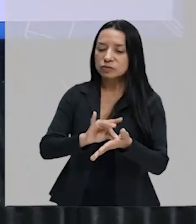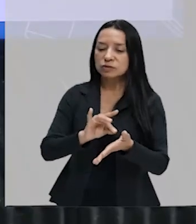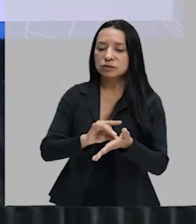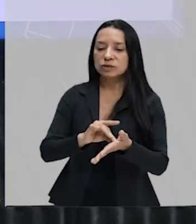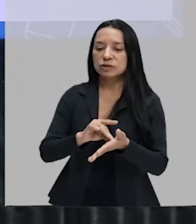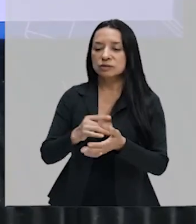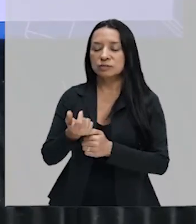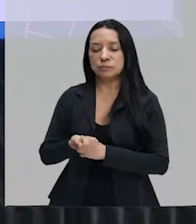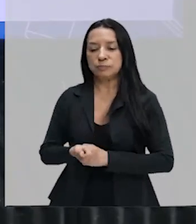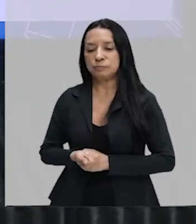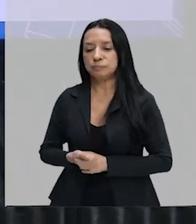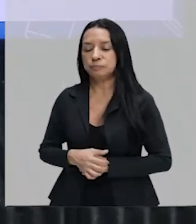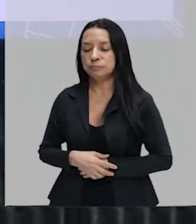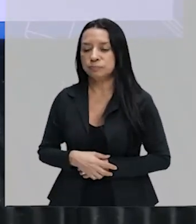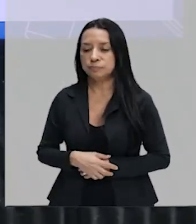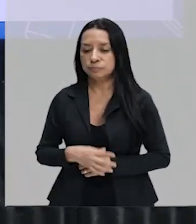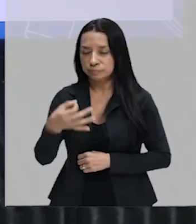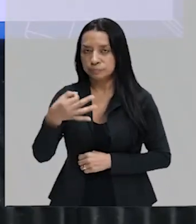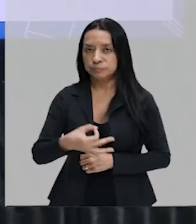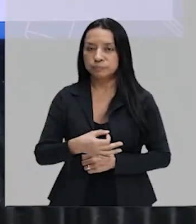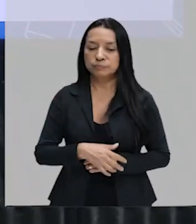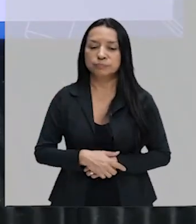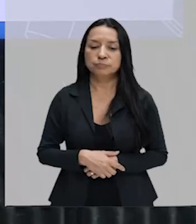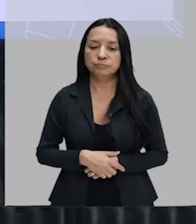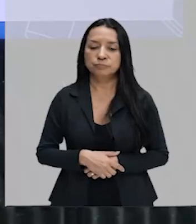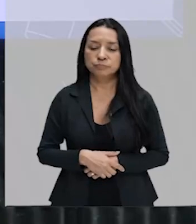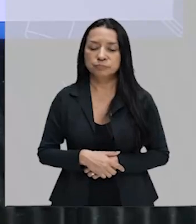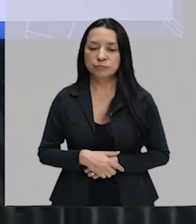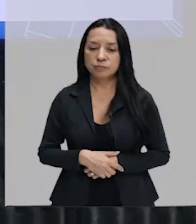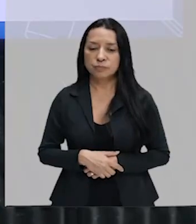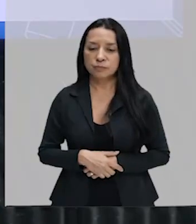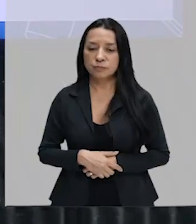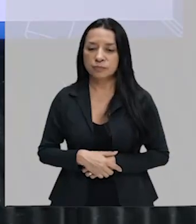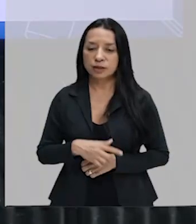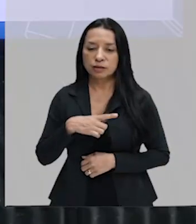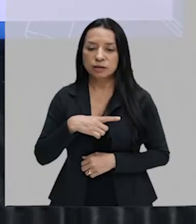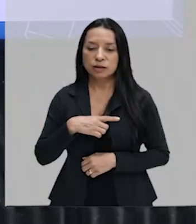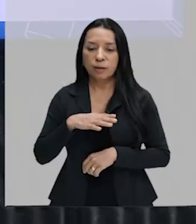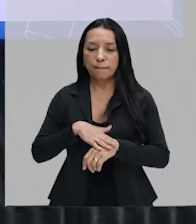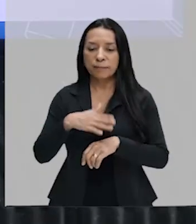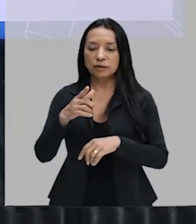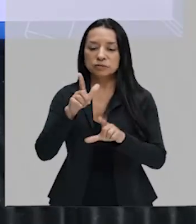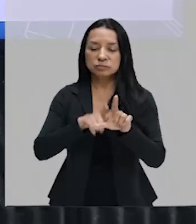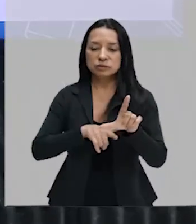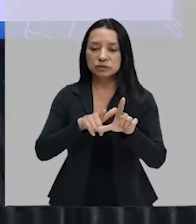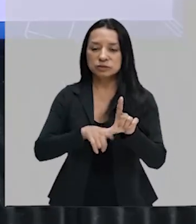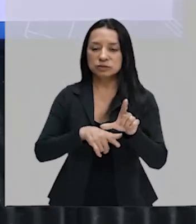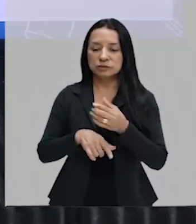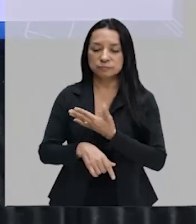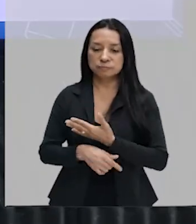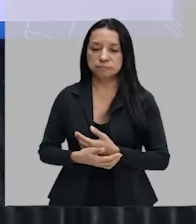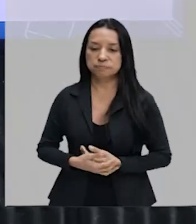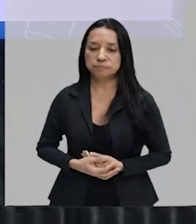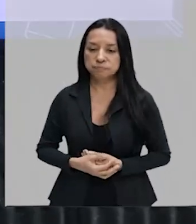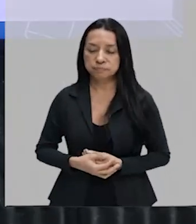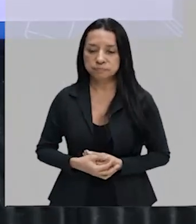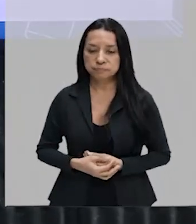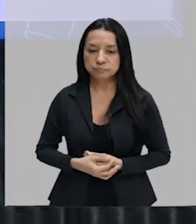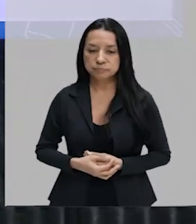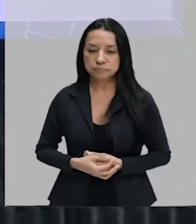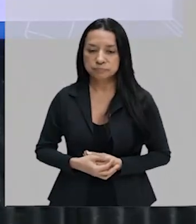elemento que satisfaça a condição. Certinho? Então, temos mais uma letrinha, olha só. Está me dizendo